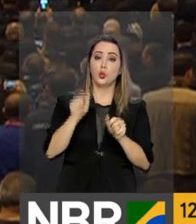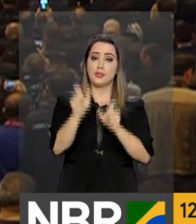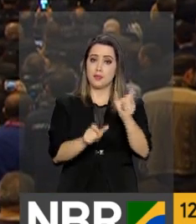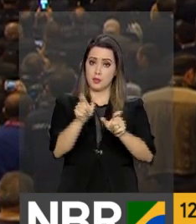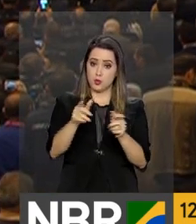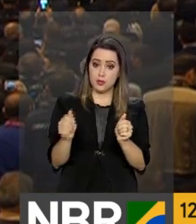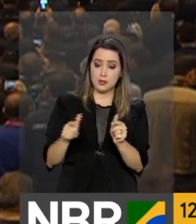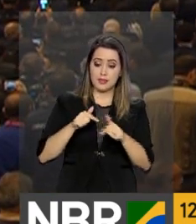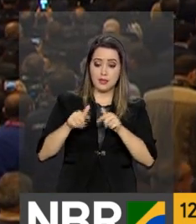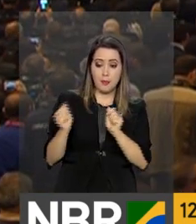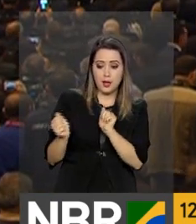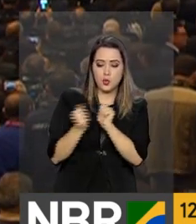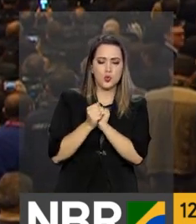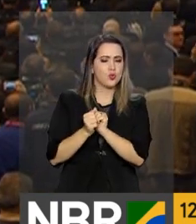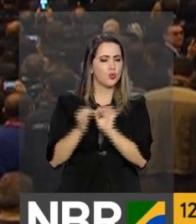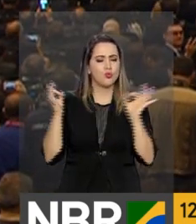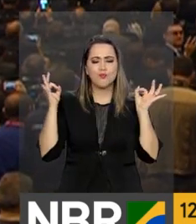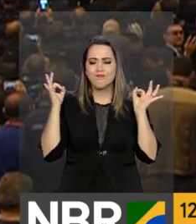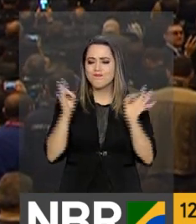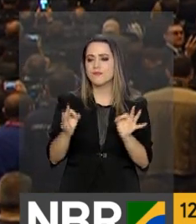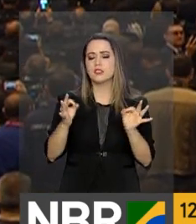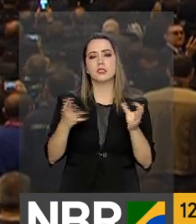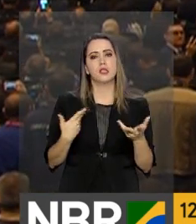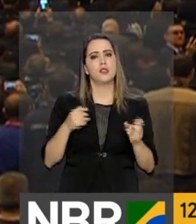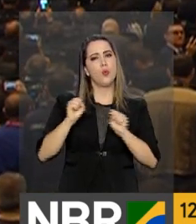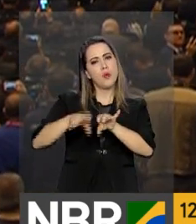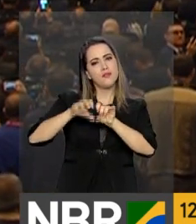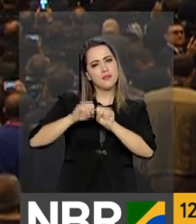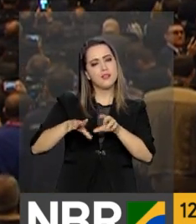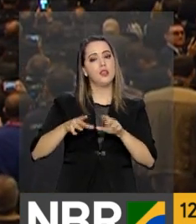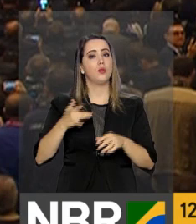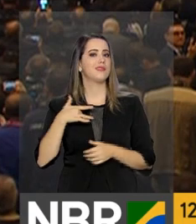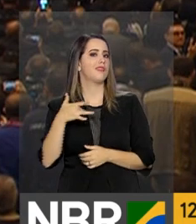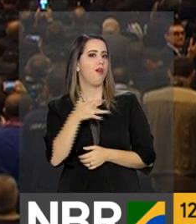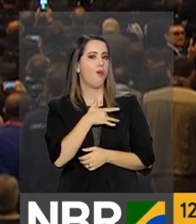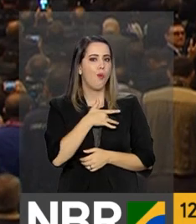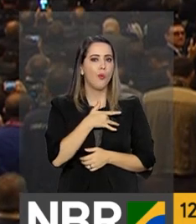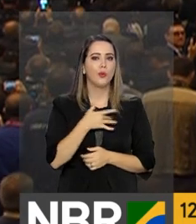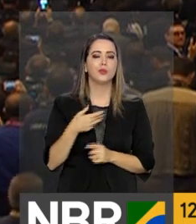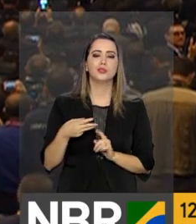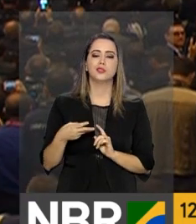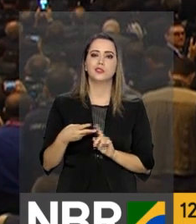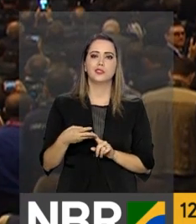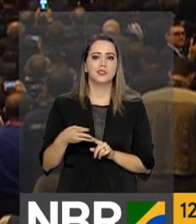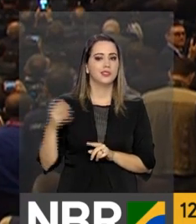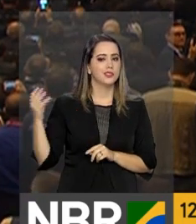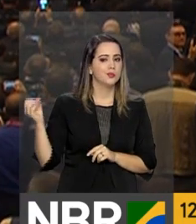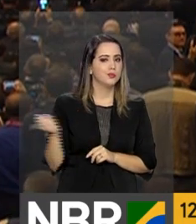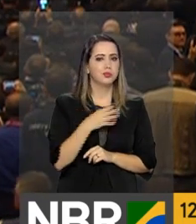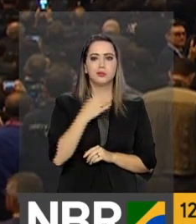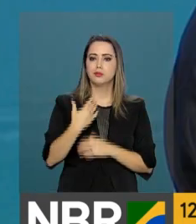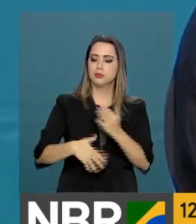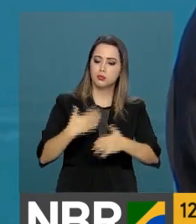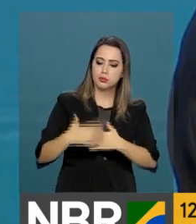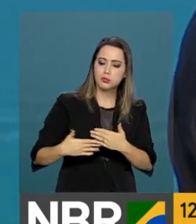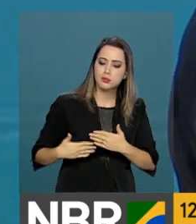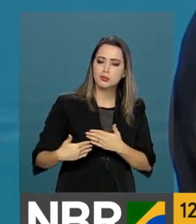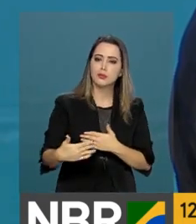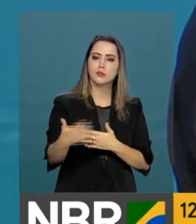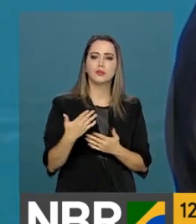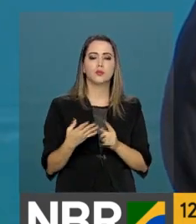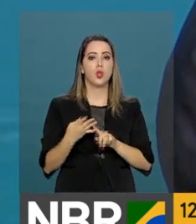uma atuação extraordinária na educação, na saúde. Daí o Ricardo Barros, que acabou de mencionar os grandes avanços na saúde, não é?